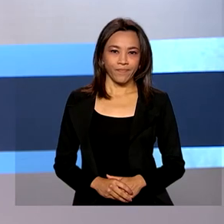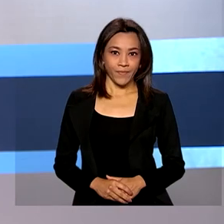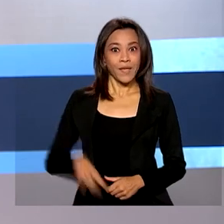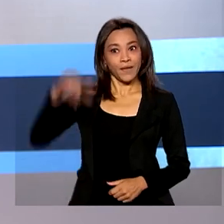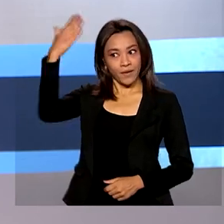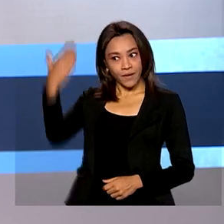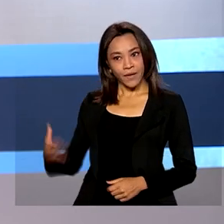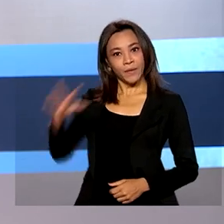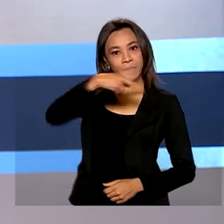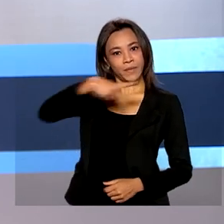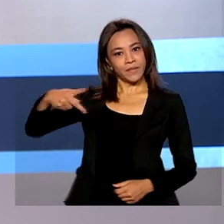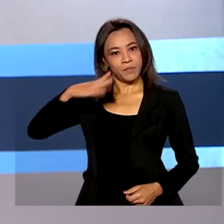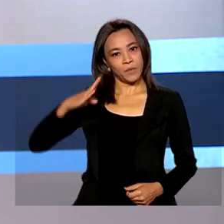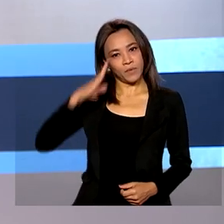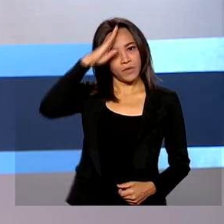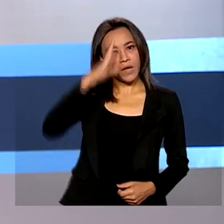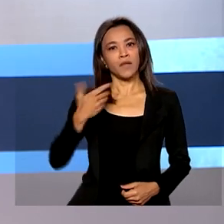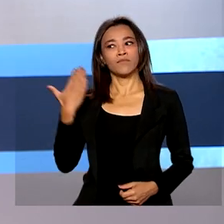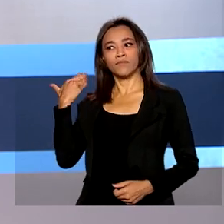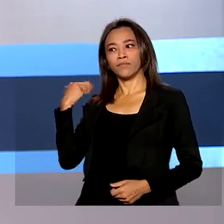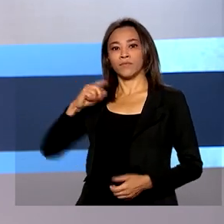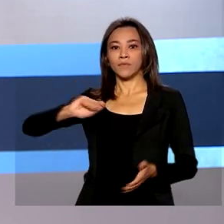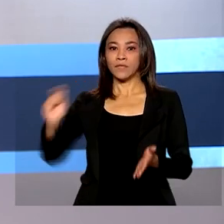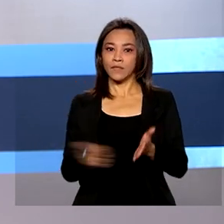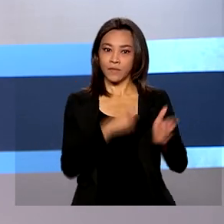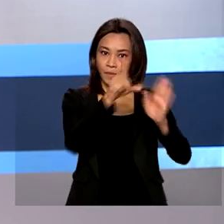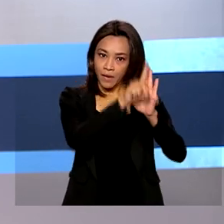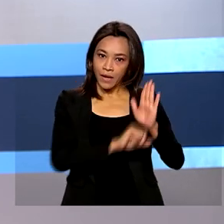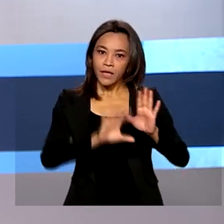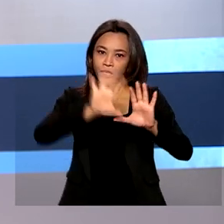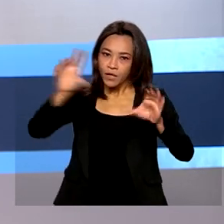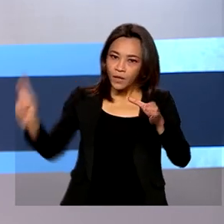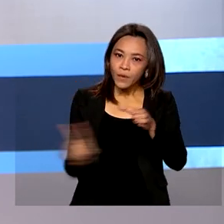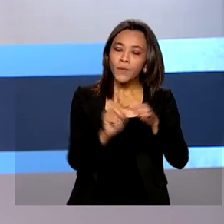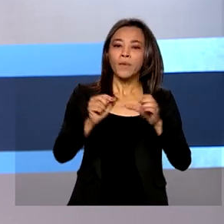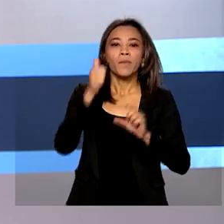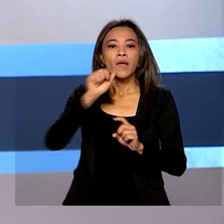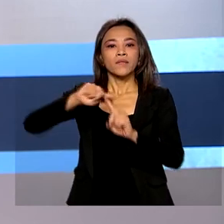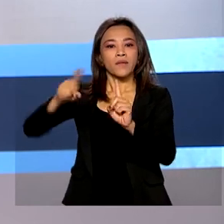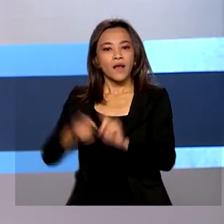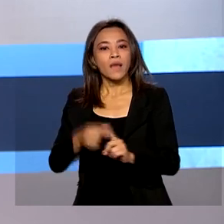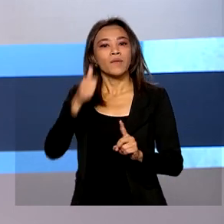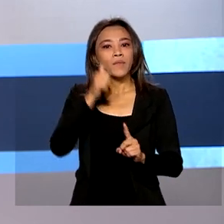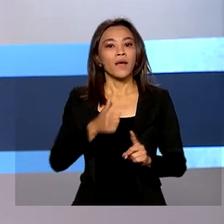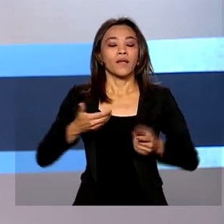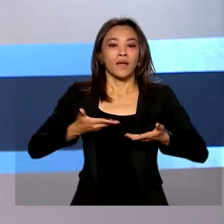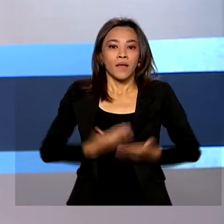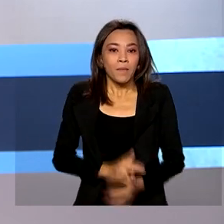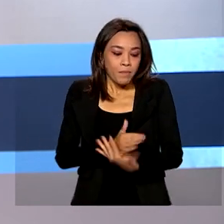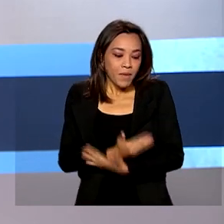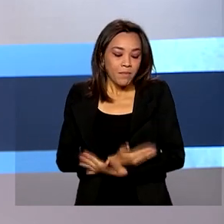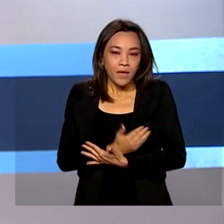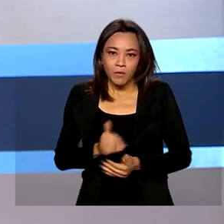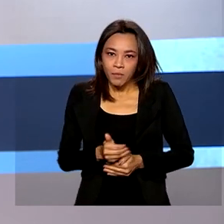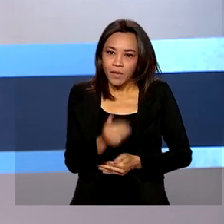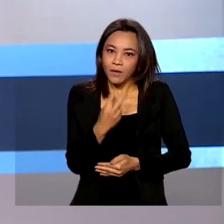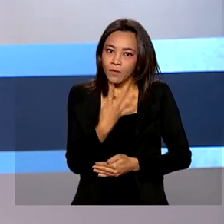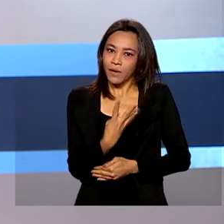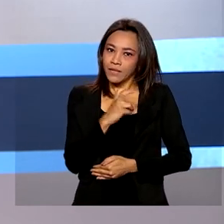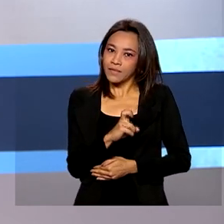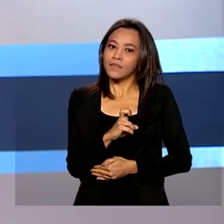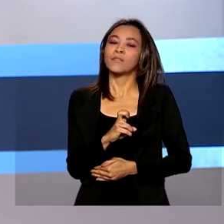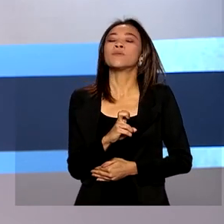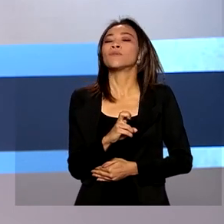Oi e o presidente Jair bolsonaro sancionou lei que inclui grávidas mulheres que tiveram um bebê há menos de 45 dias e